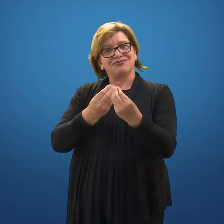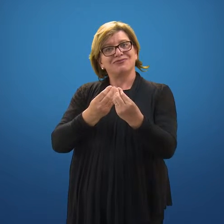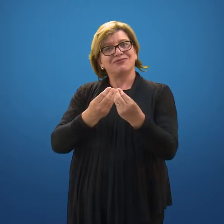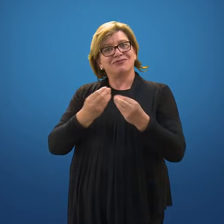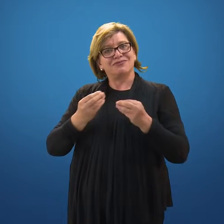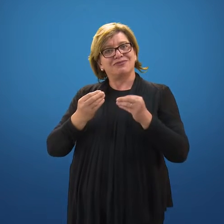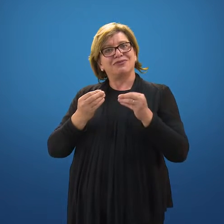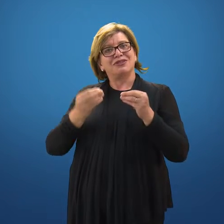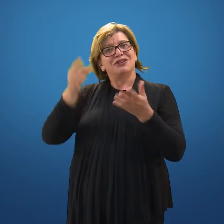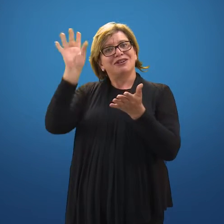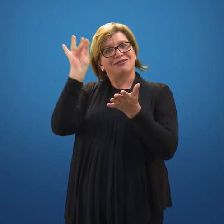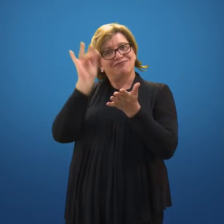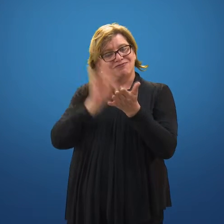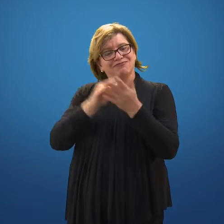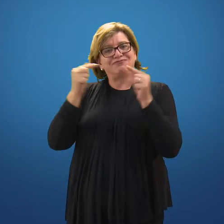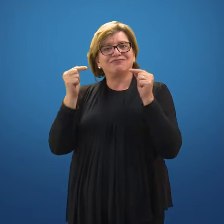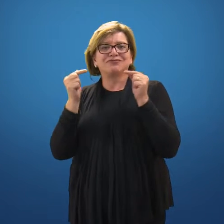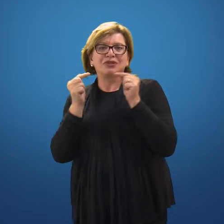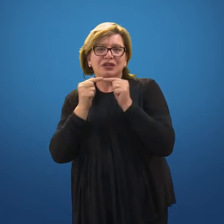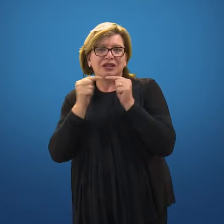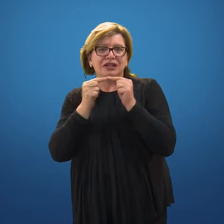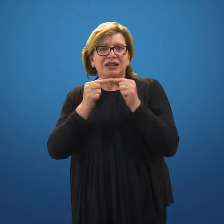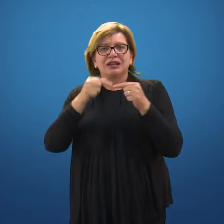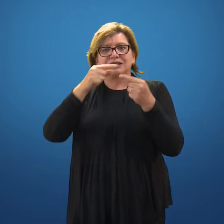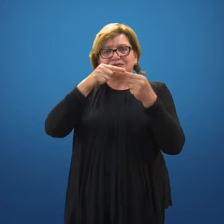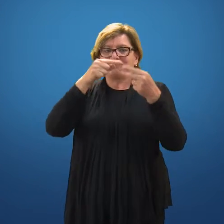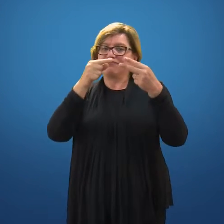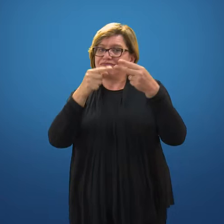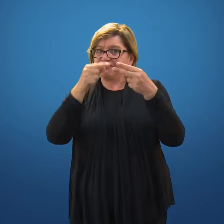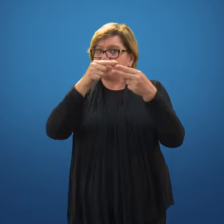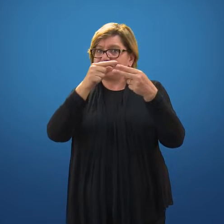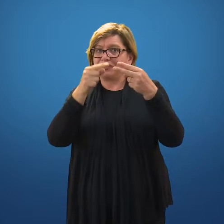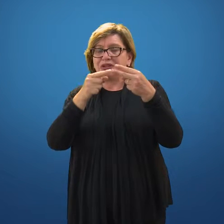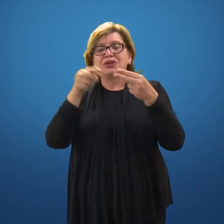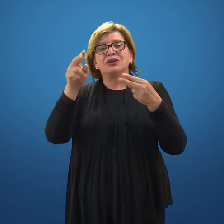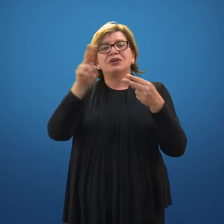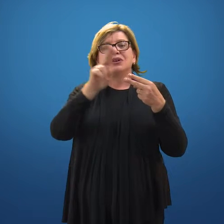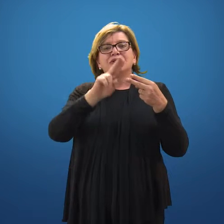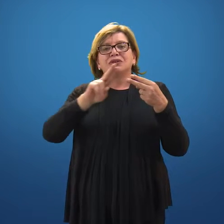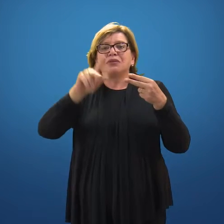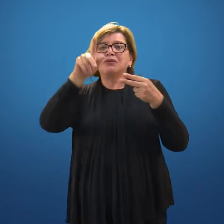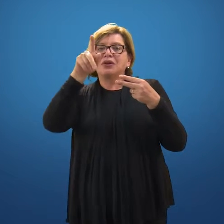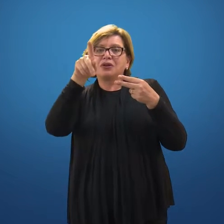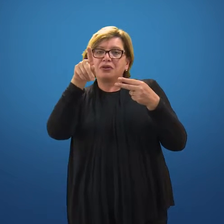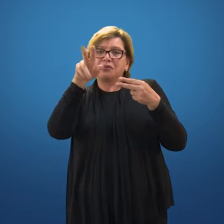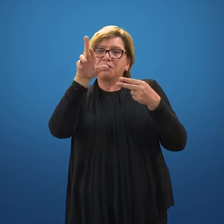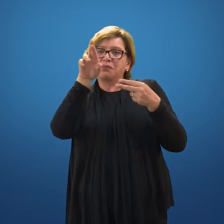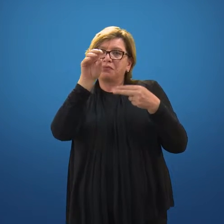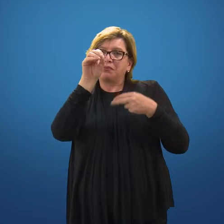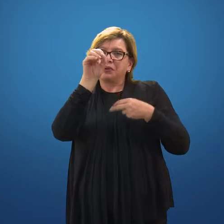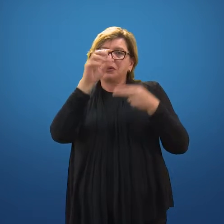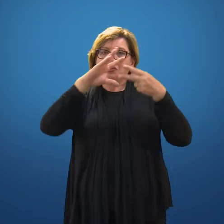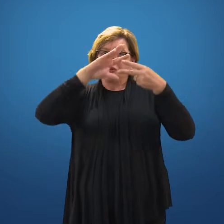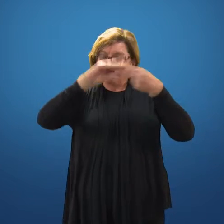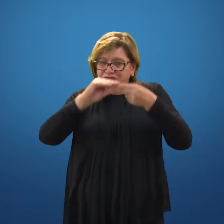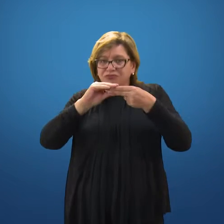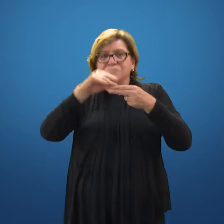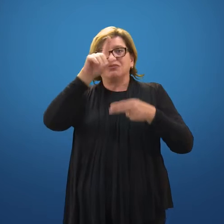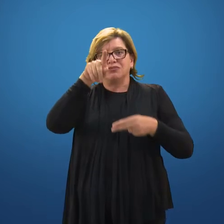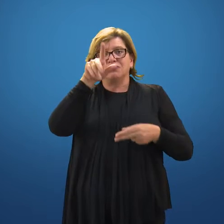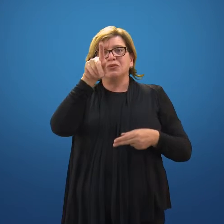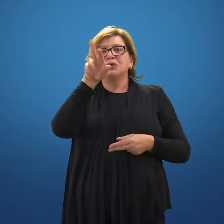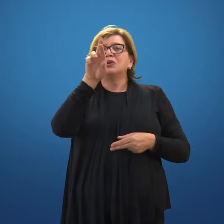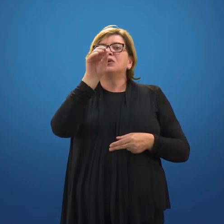condizente com aquela realidade. A esses aspectos dinâmicos, ele atribuiu o progresso das sociedades.